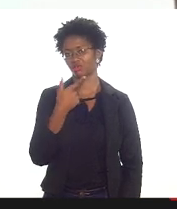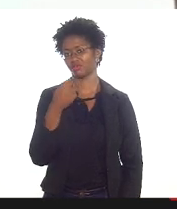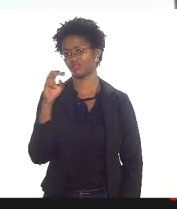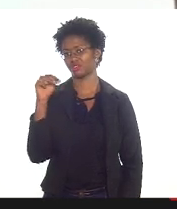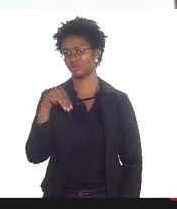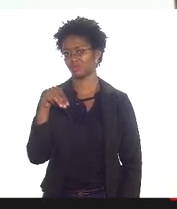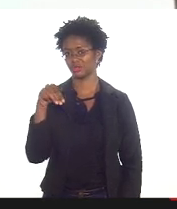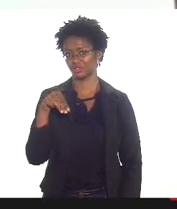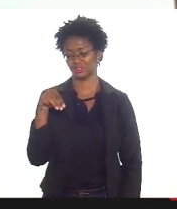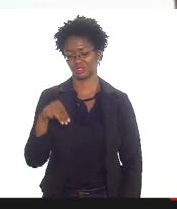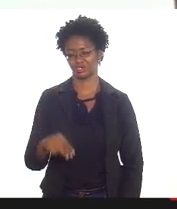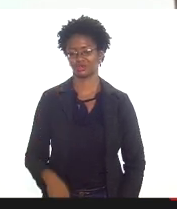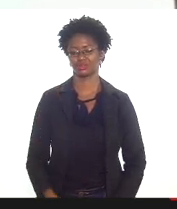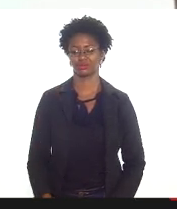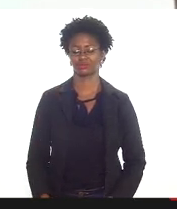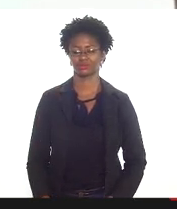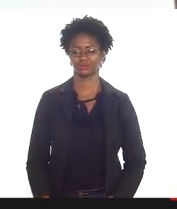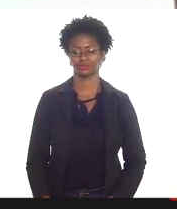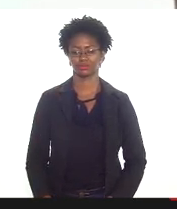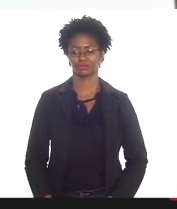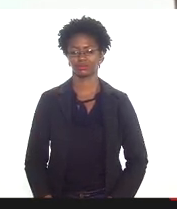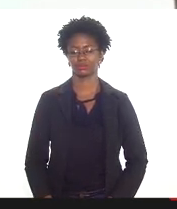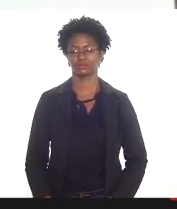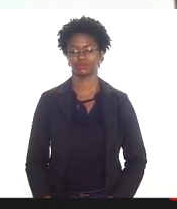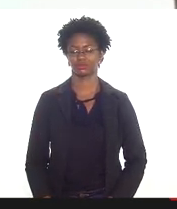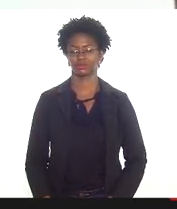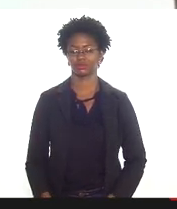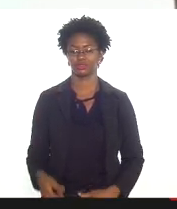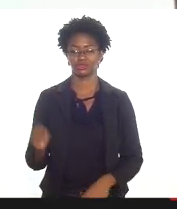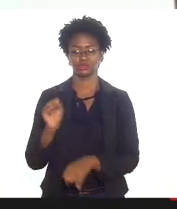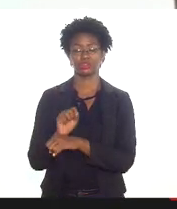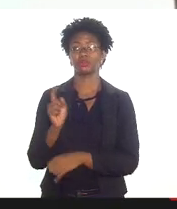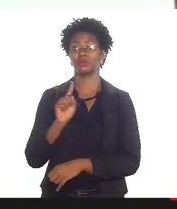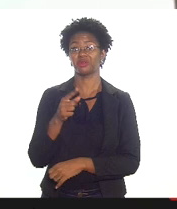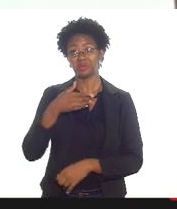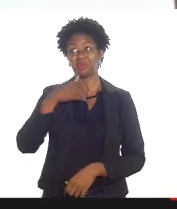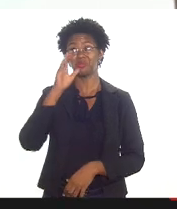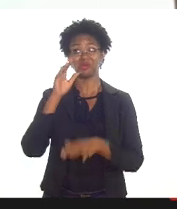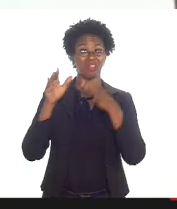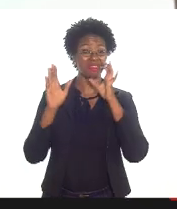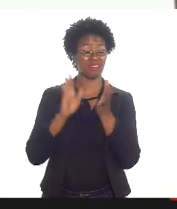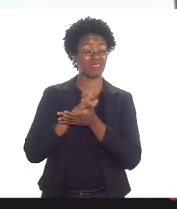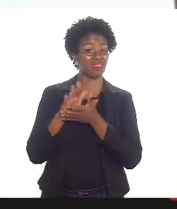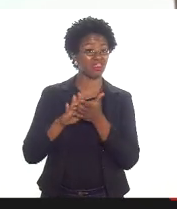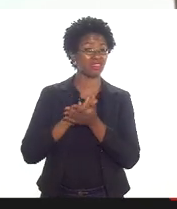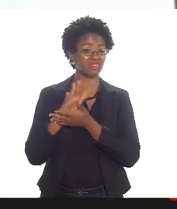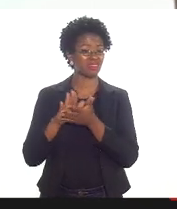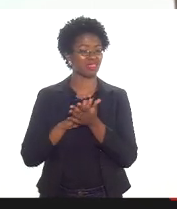1h20. A senhora não parou nem para beber água,